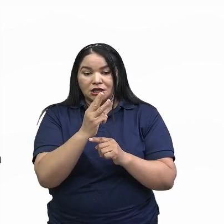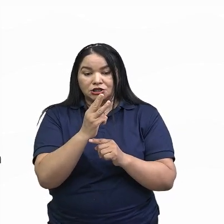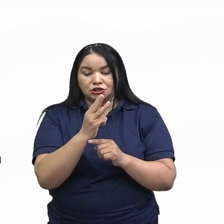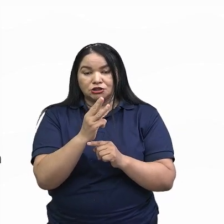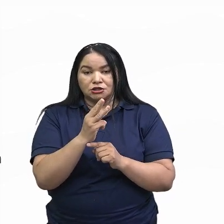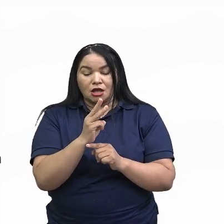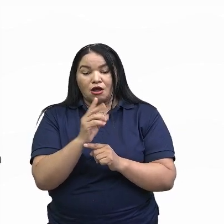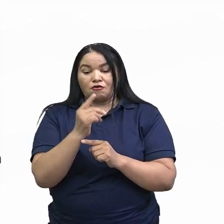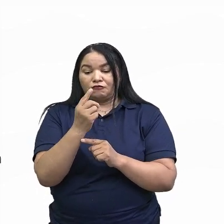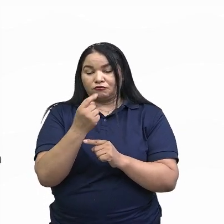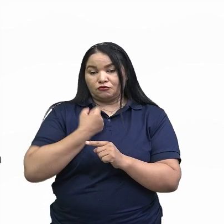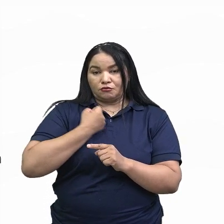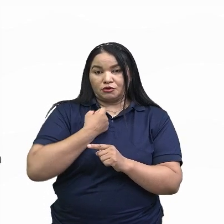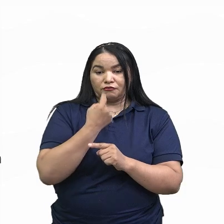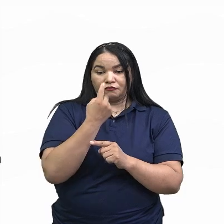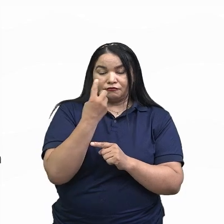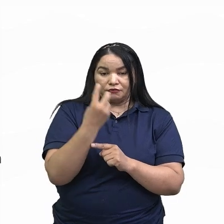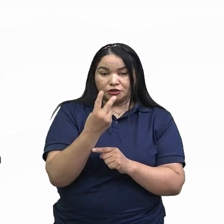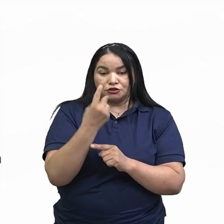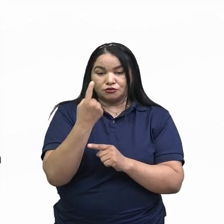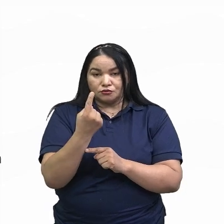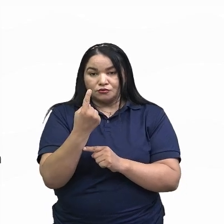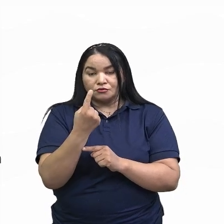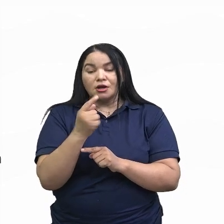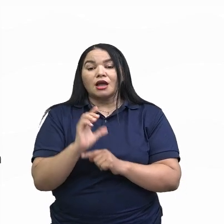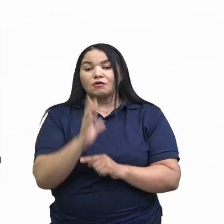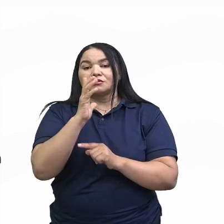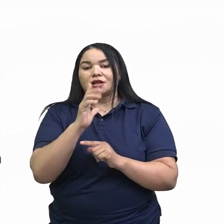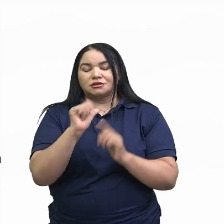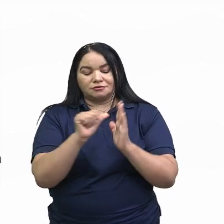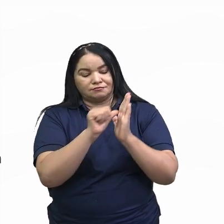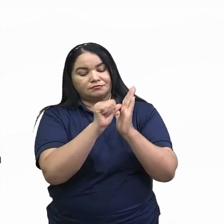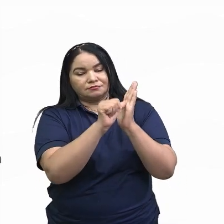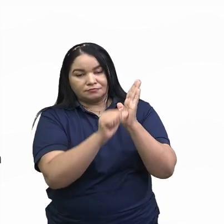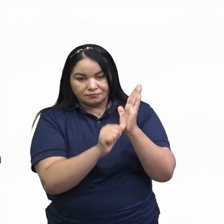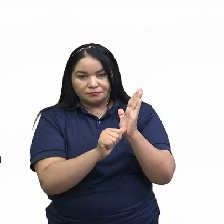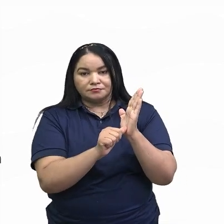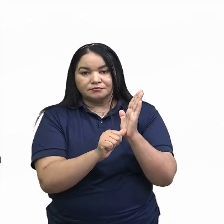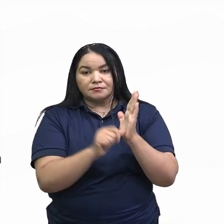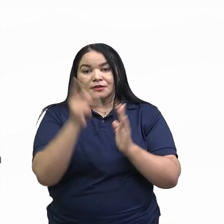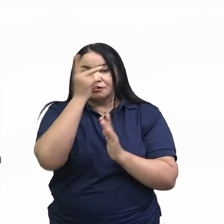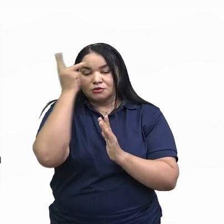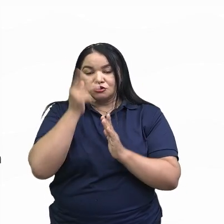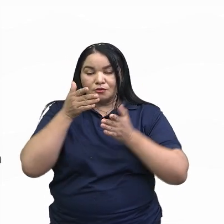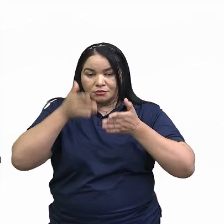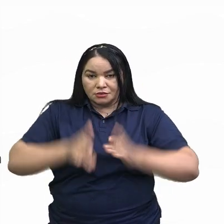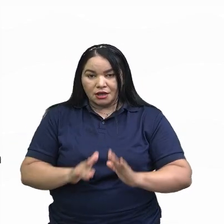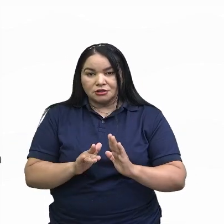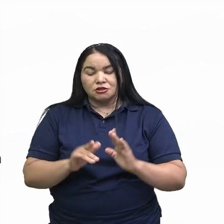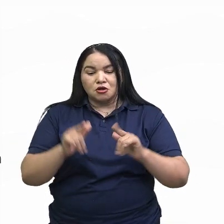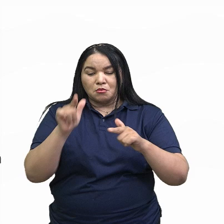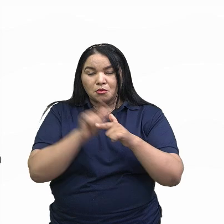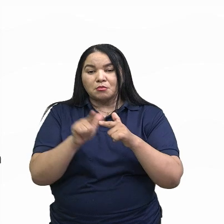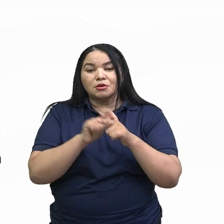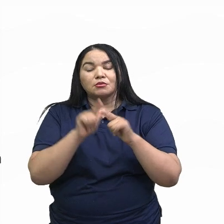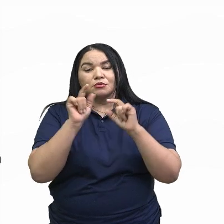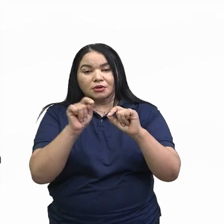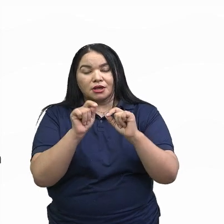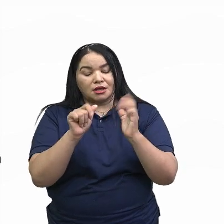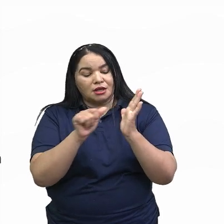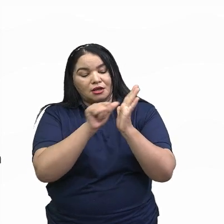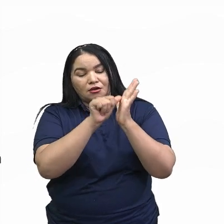21, acontece o que nós conhecemos como síndrome de Down. Nessa pessoa que nasce com síndrome de Down, com a trissomia